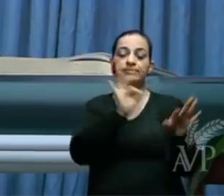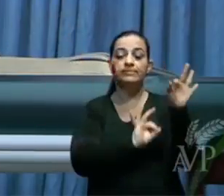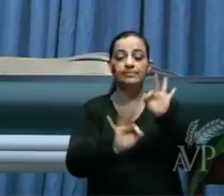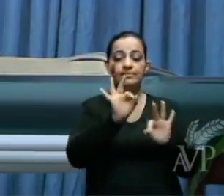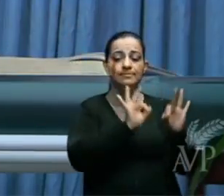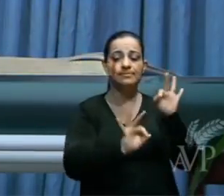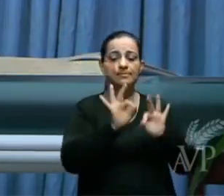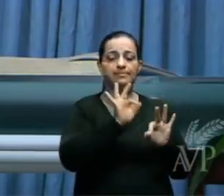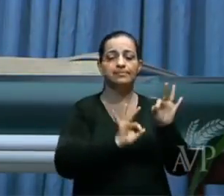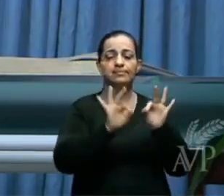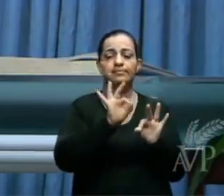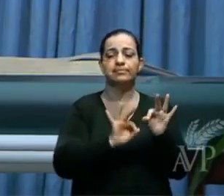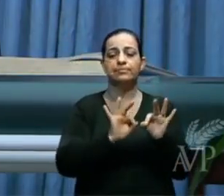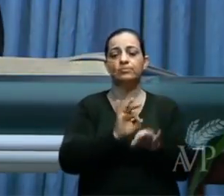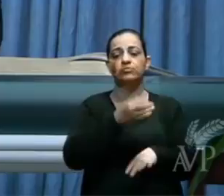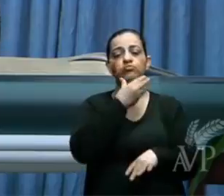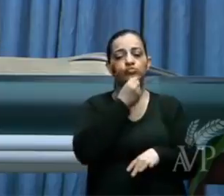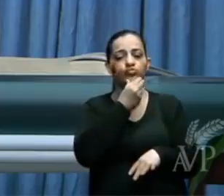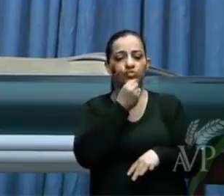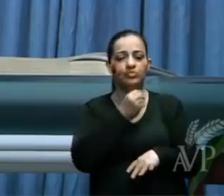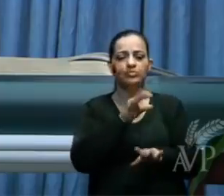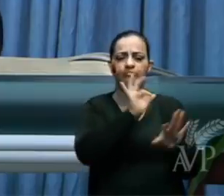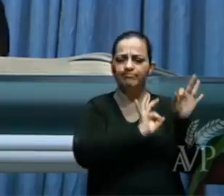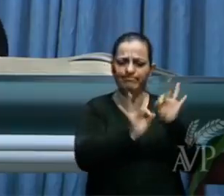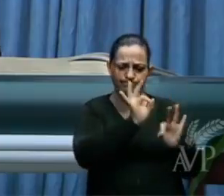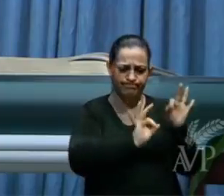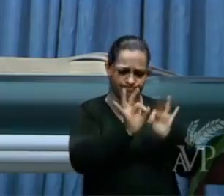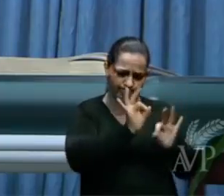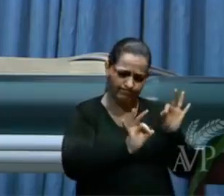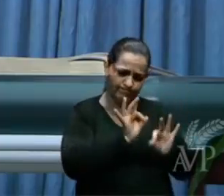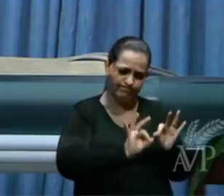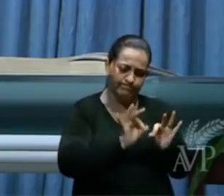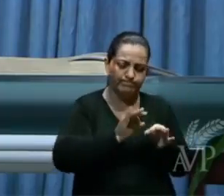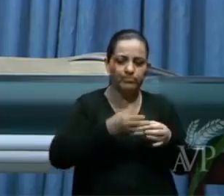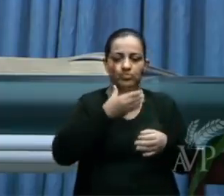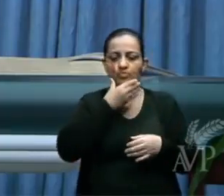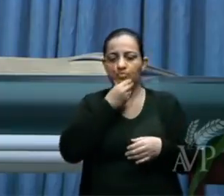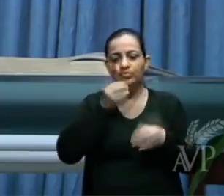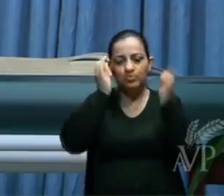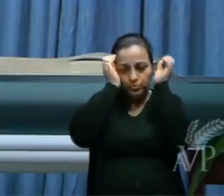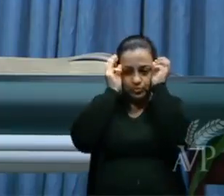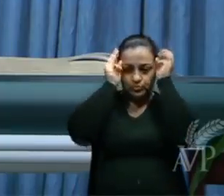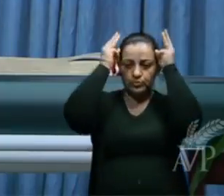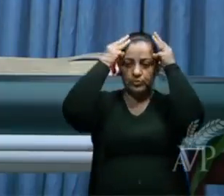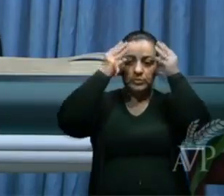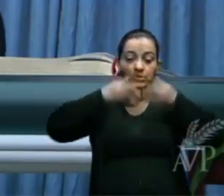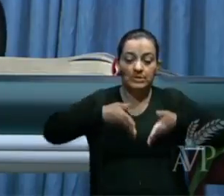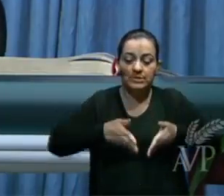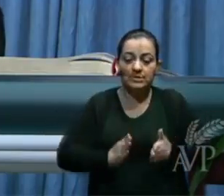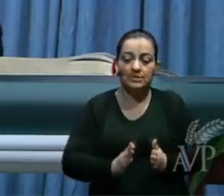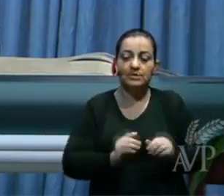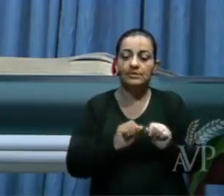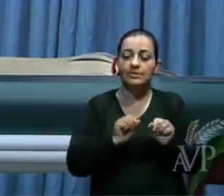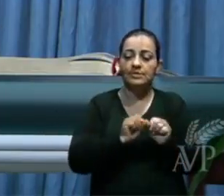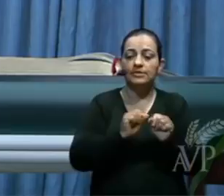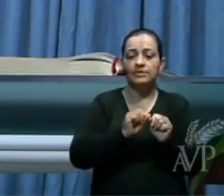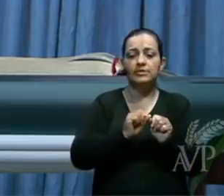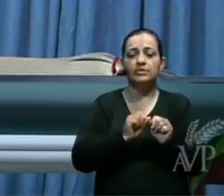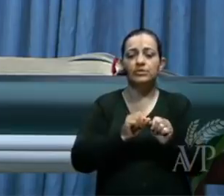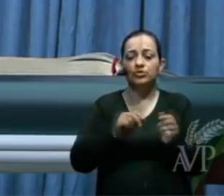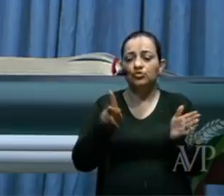homem ele preparou moisés desde o berço deus fez com que os próprios